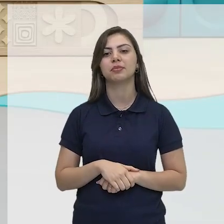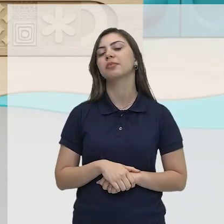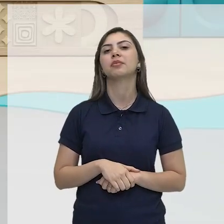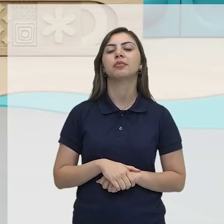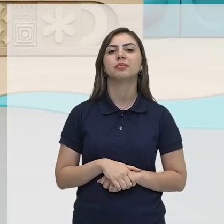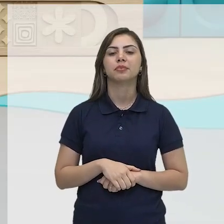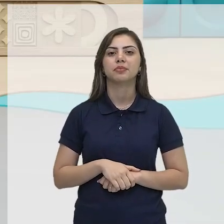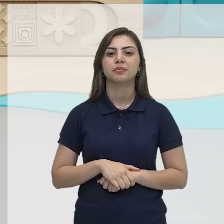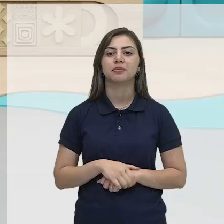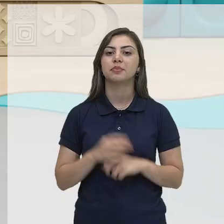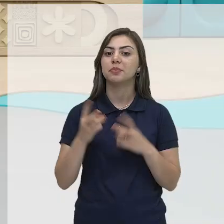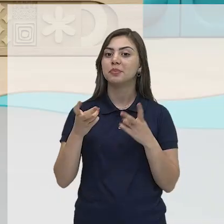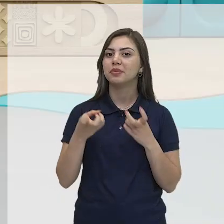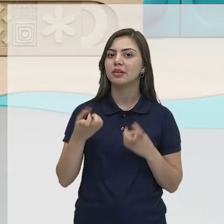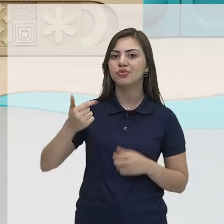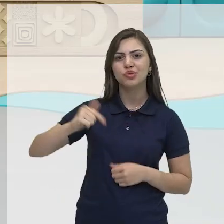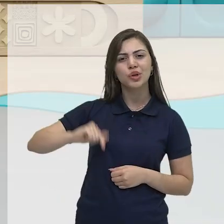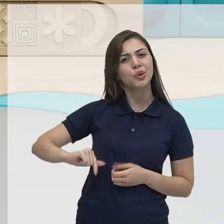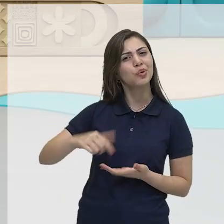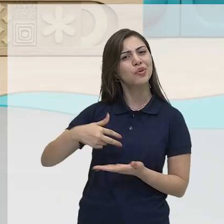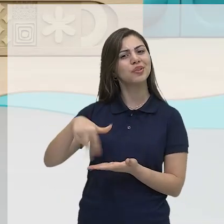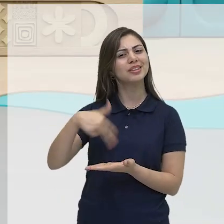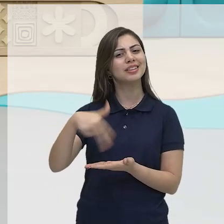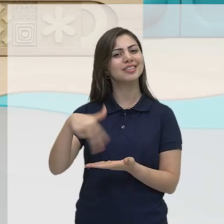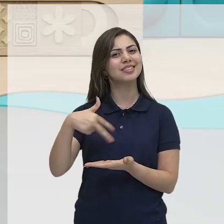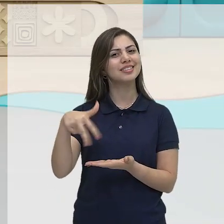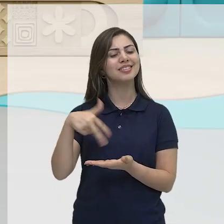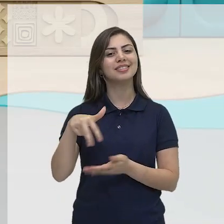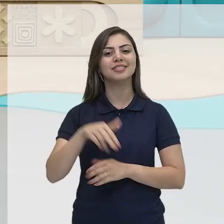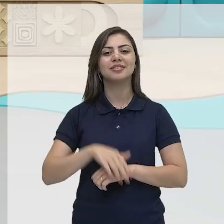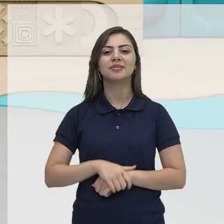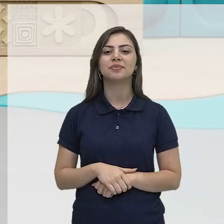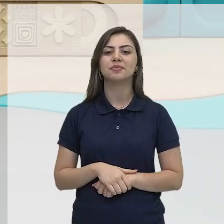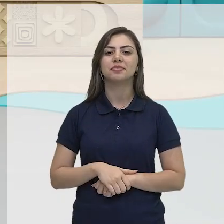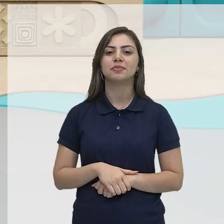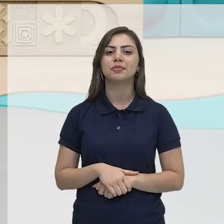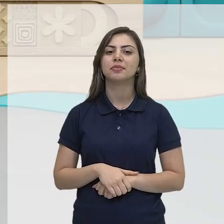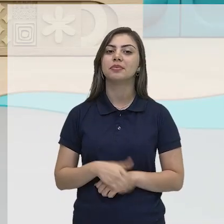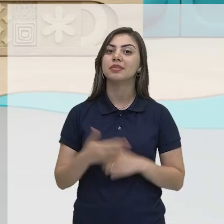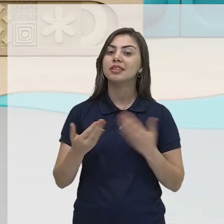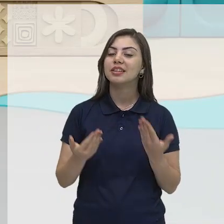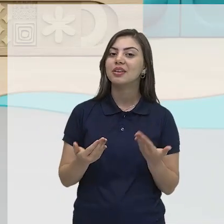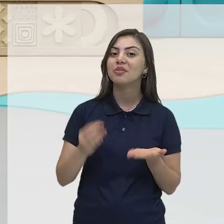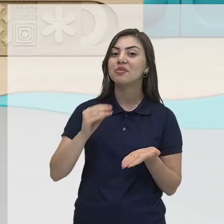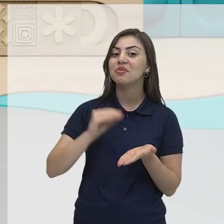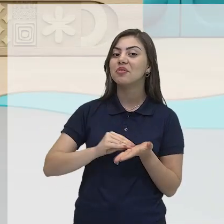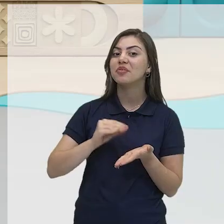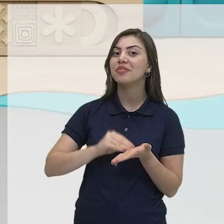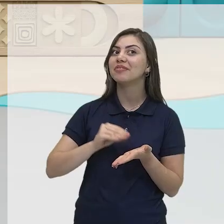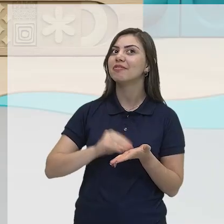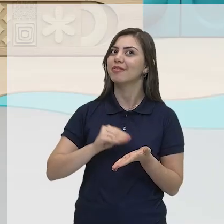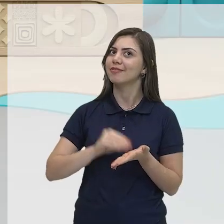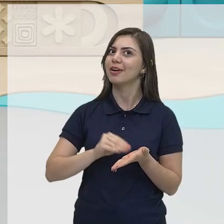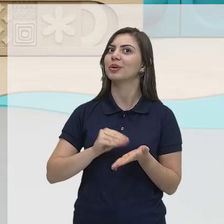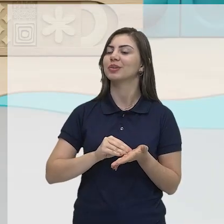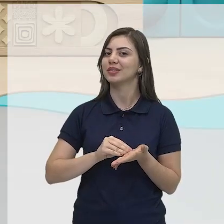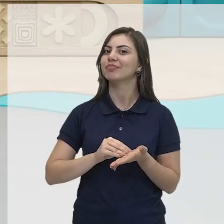Olha aí, mais gente dançando. Então, eu acho que eu estou sentindo falta de uma coisa.